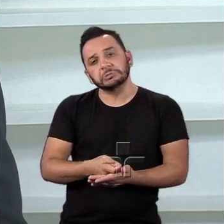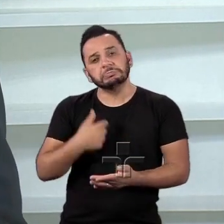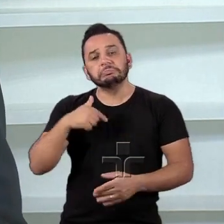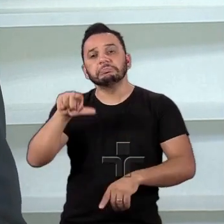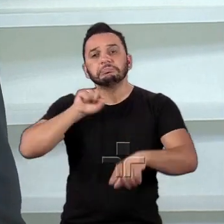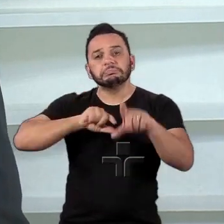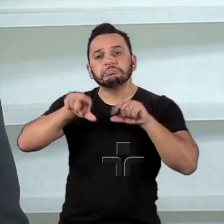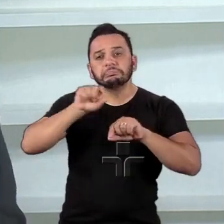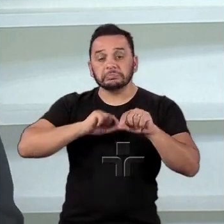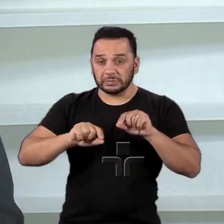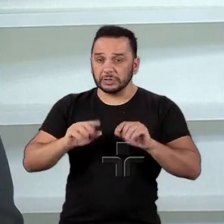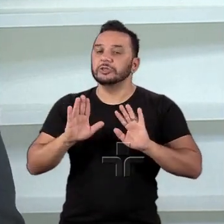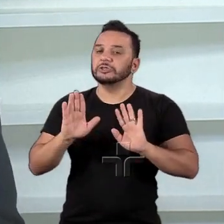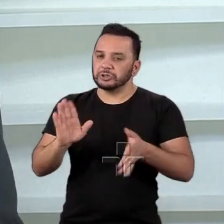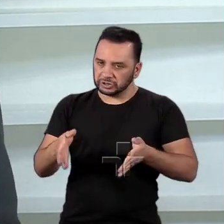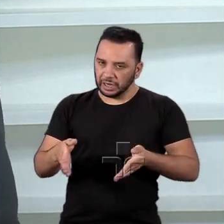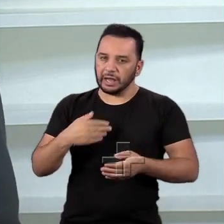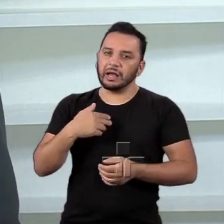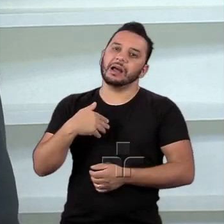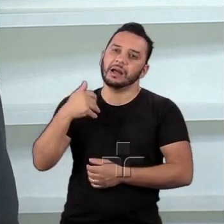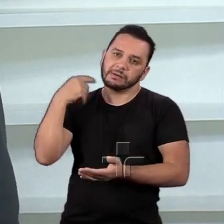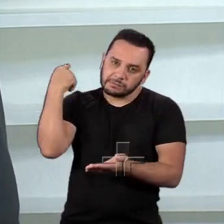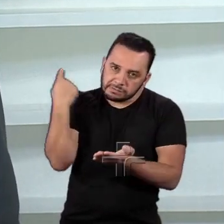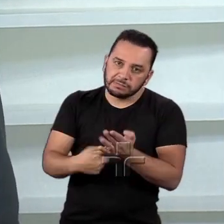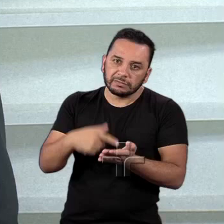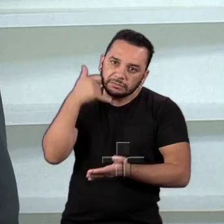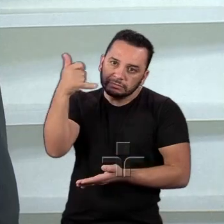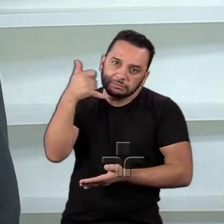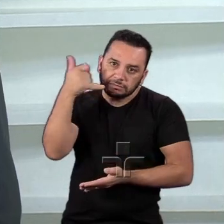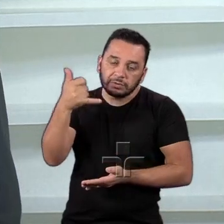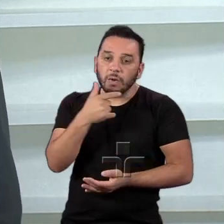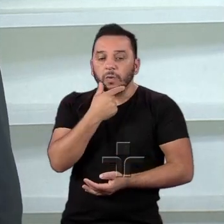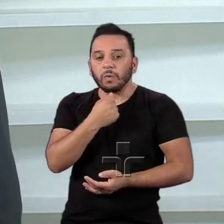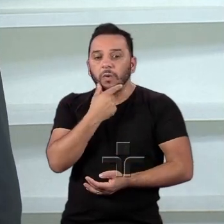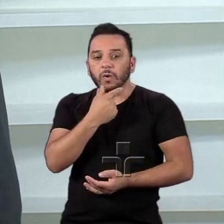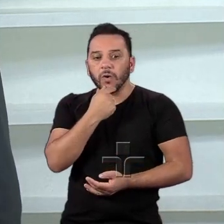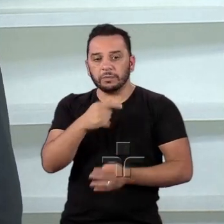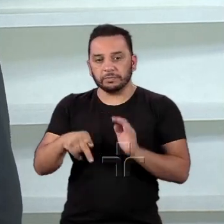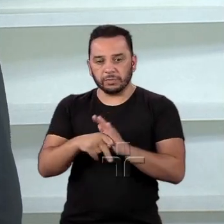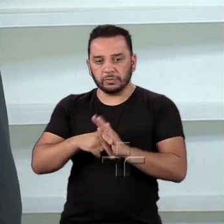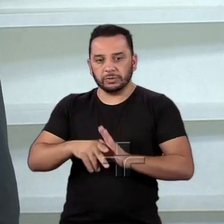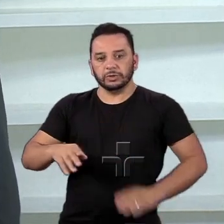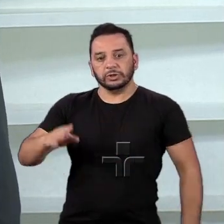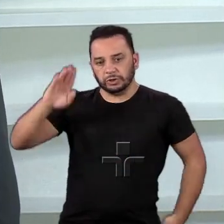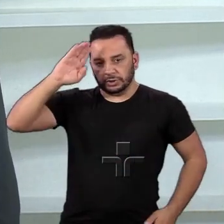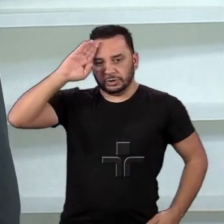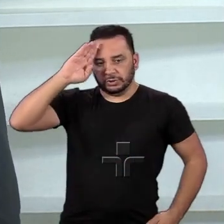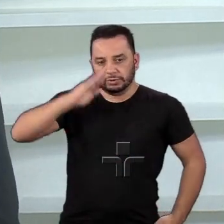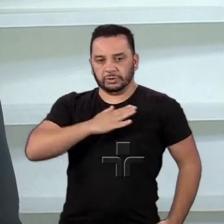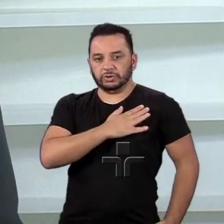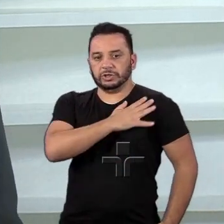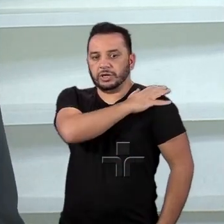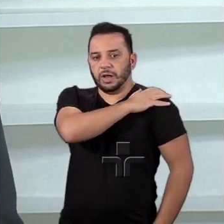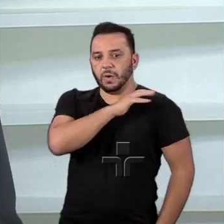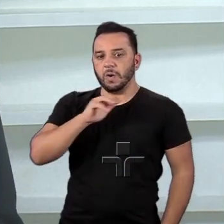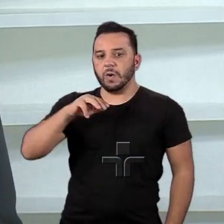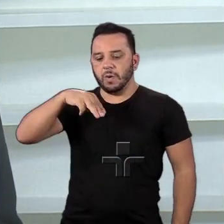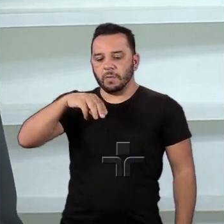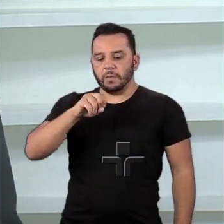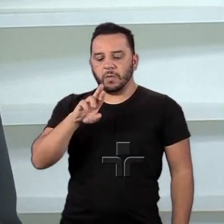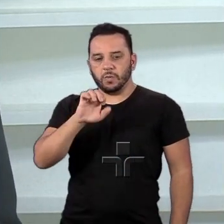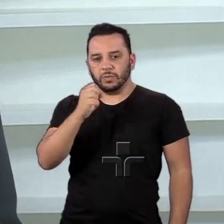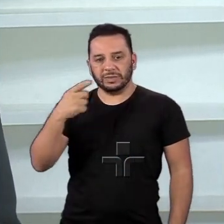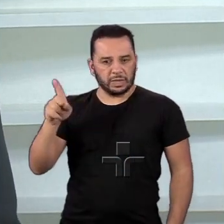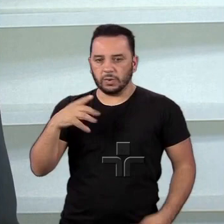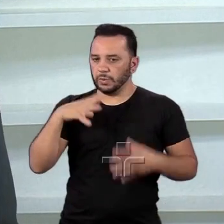da insistência, não aceitaram o nosso convite o general Hamilton Mourão, vice na chapa de Jair Bolsonaro, e Manuela